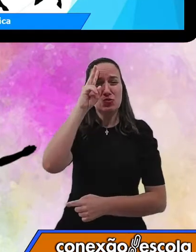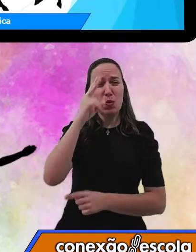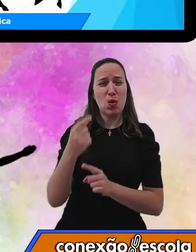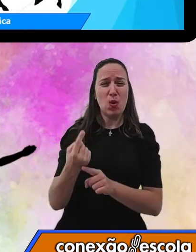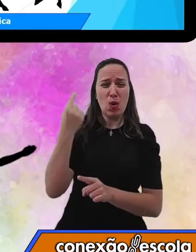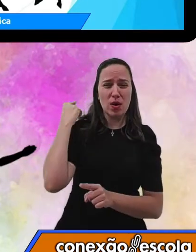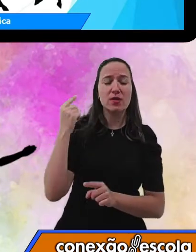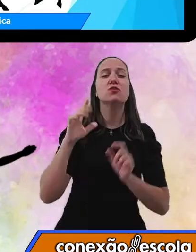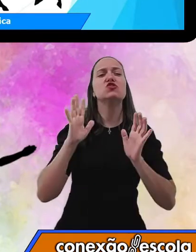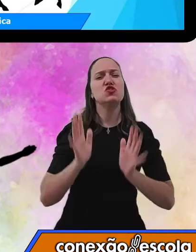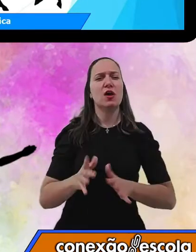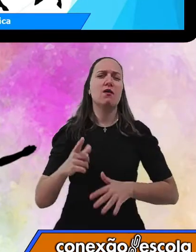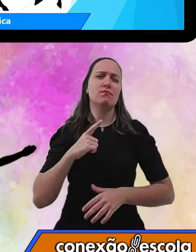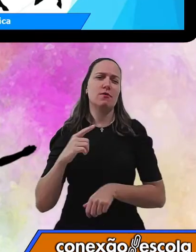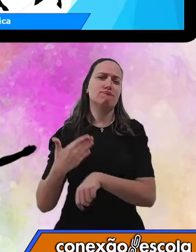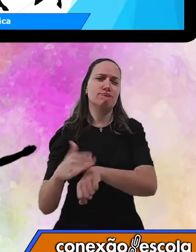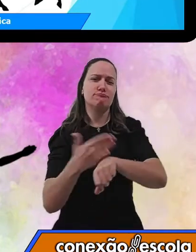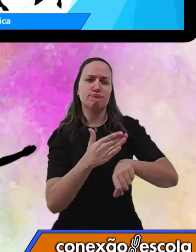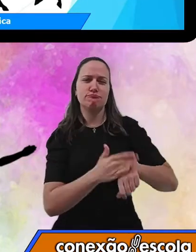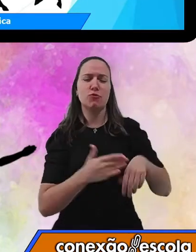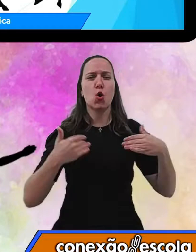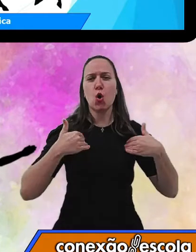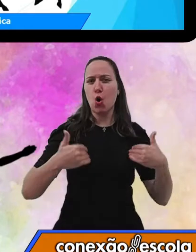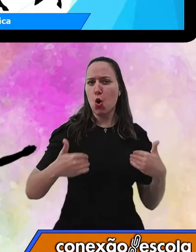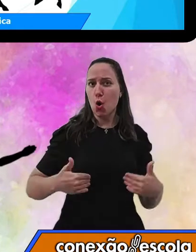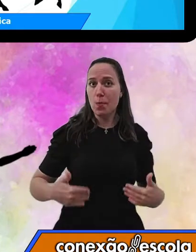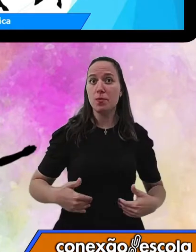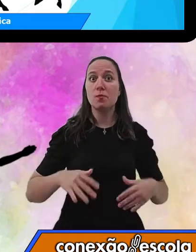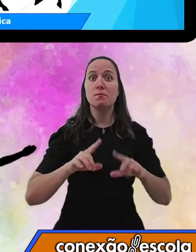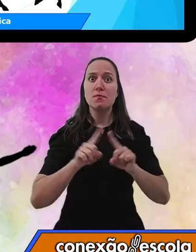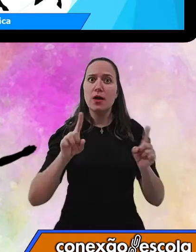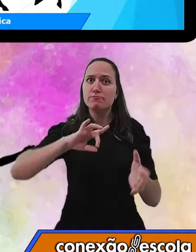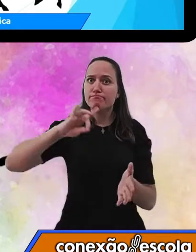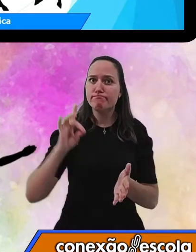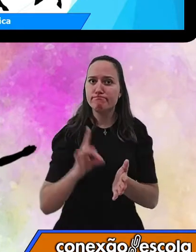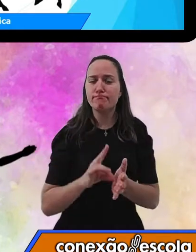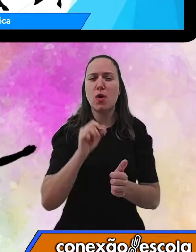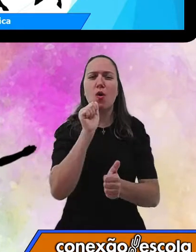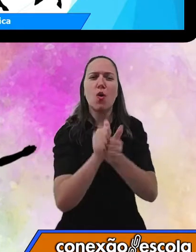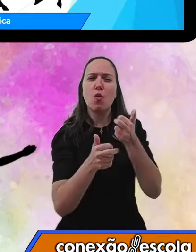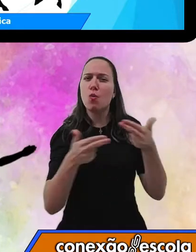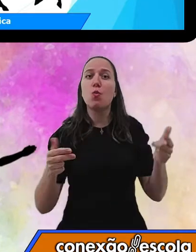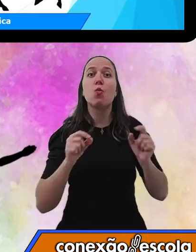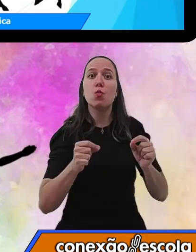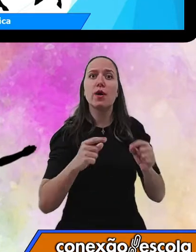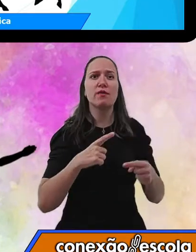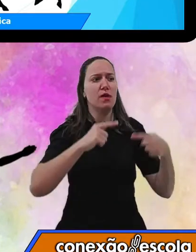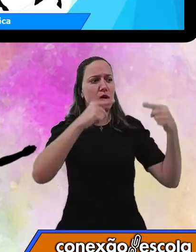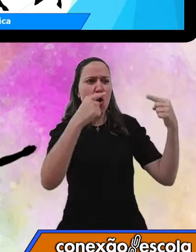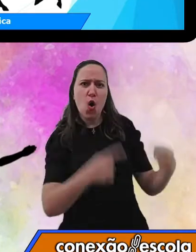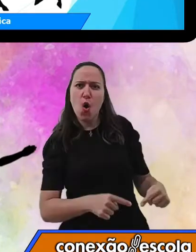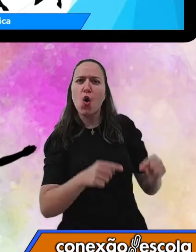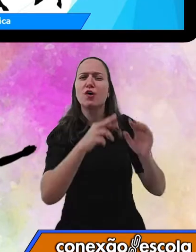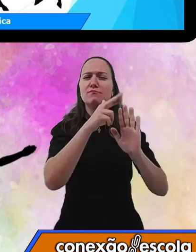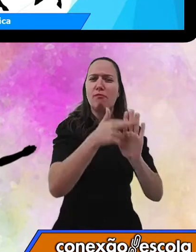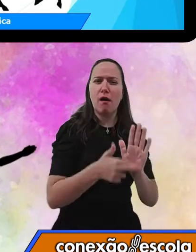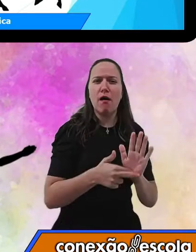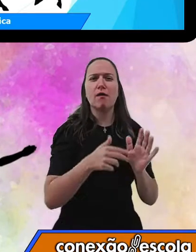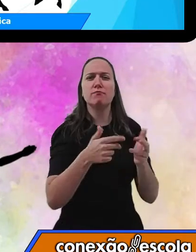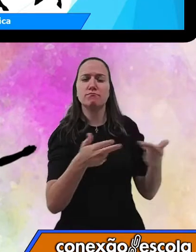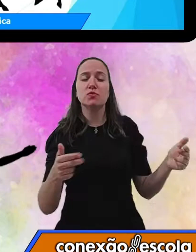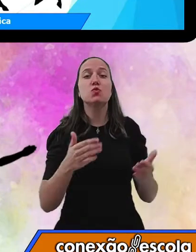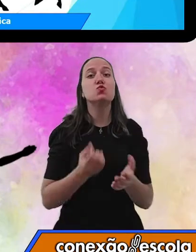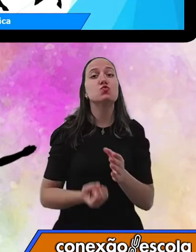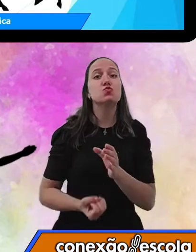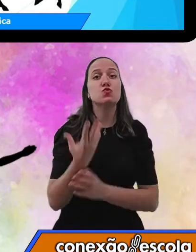corporais, mas os primeiros esportes, ou seja, práticas competitivas e com regras, surgiram na Inglaterra,